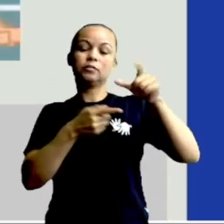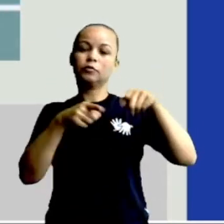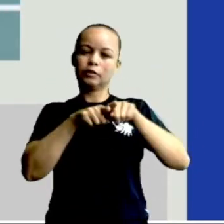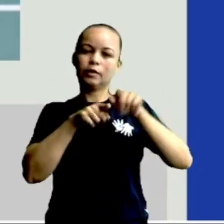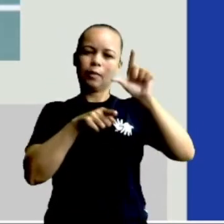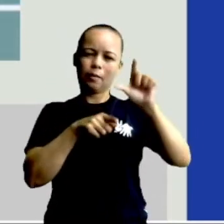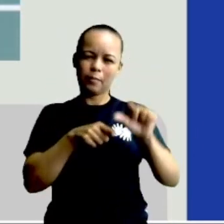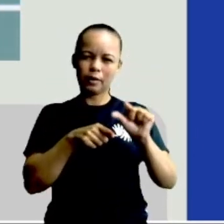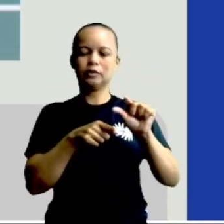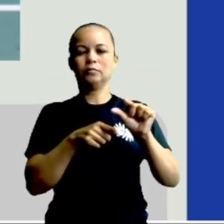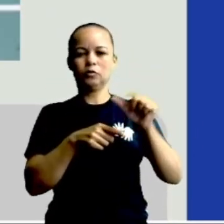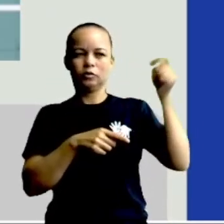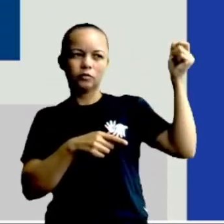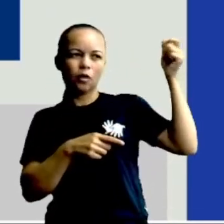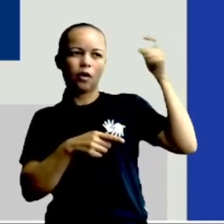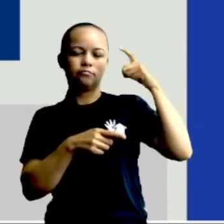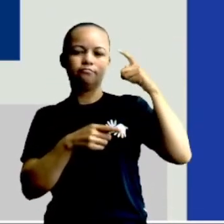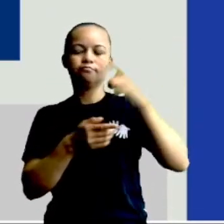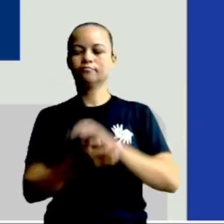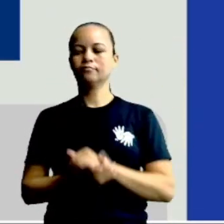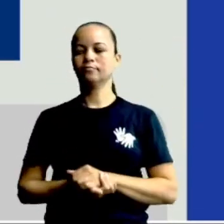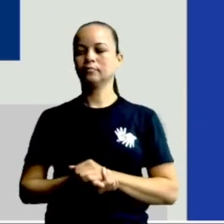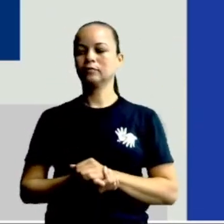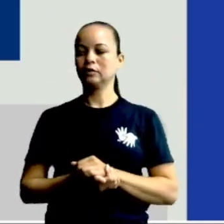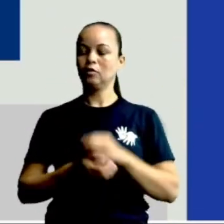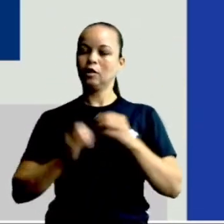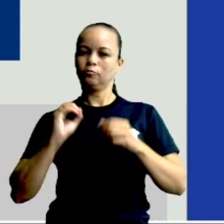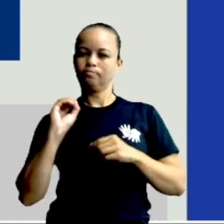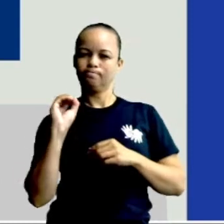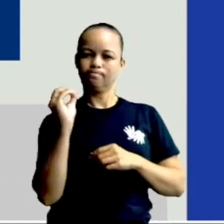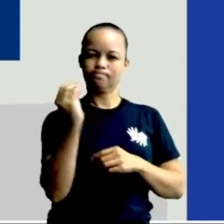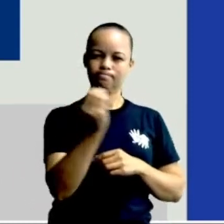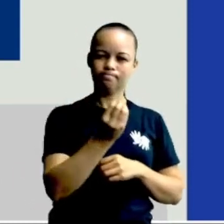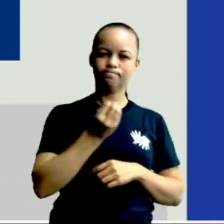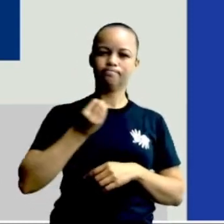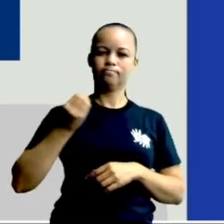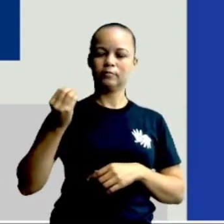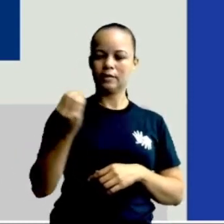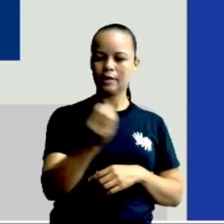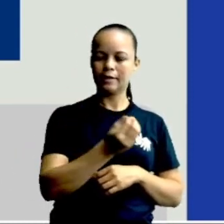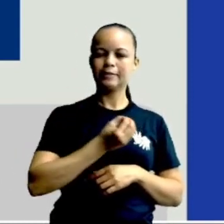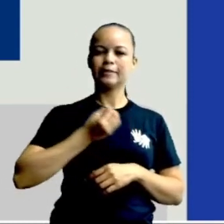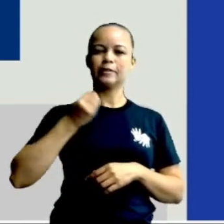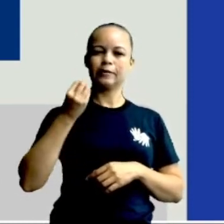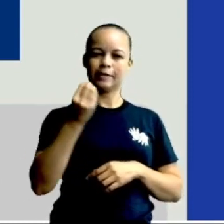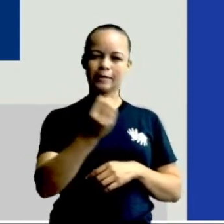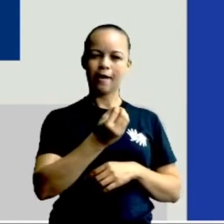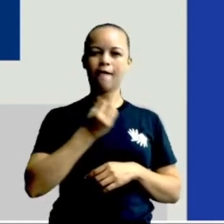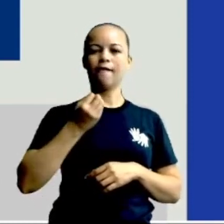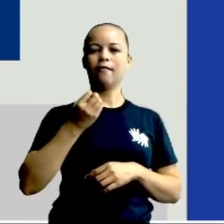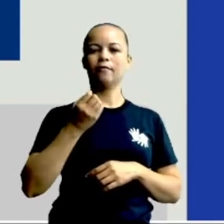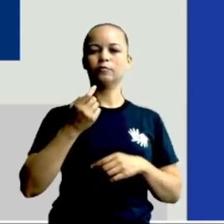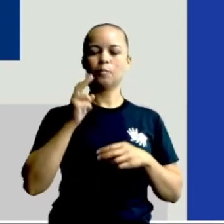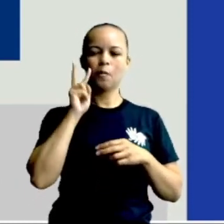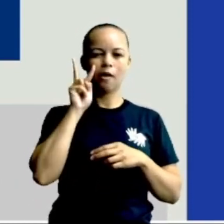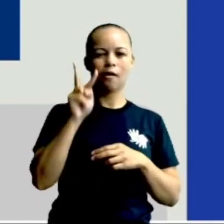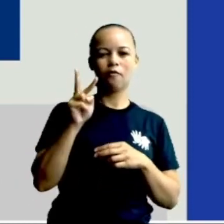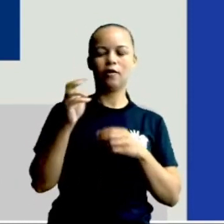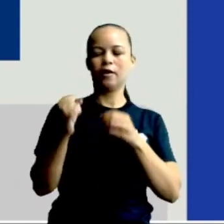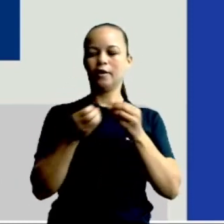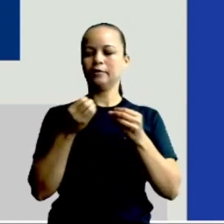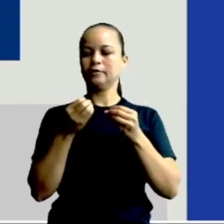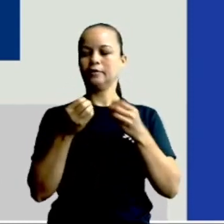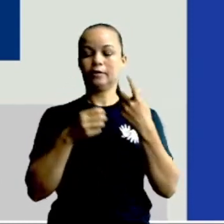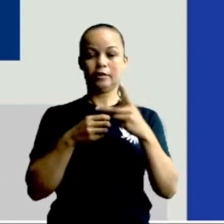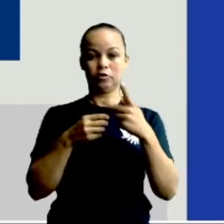mínimo de iluminação solar. Vamos rever o efeito da translação da Terra. Como podemos ver, neste